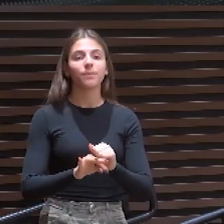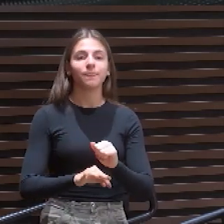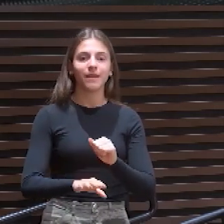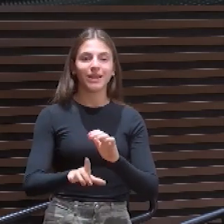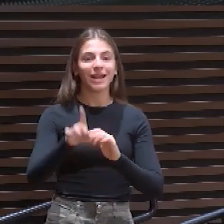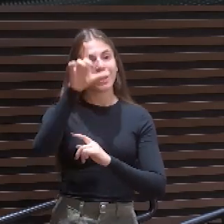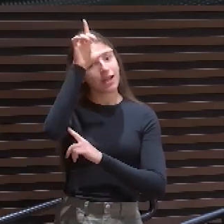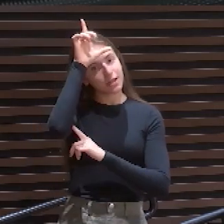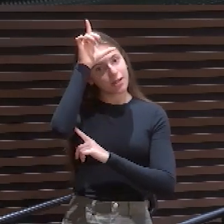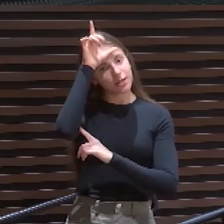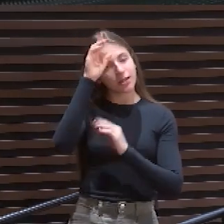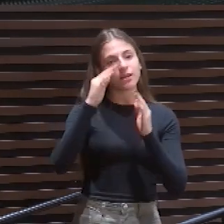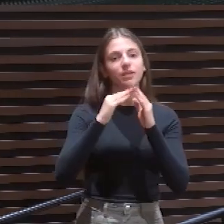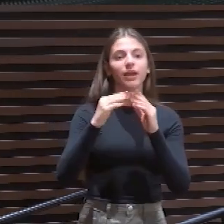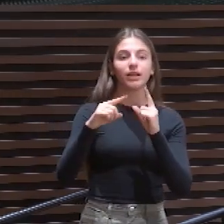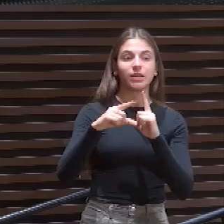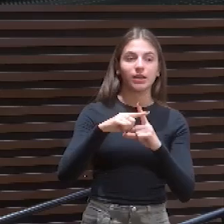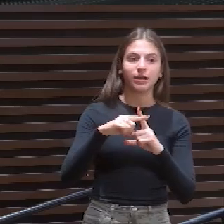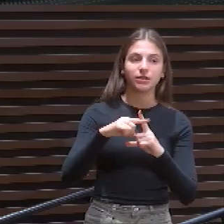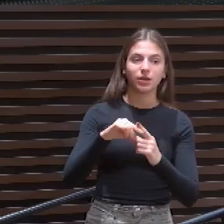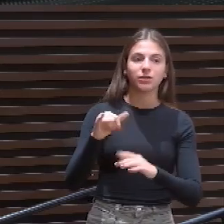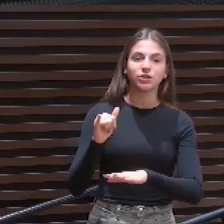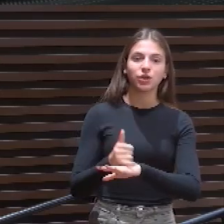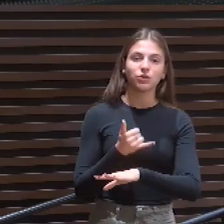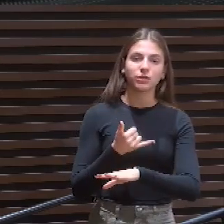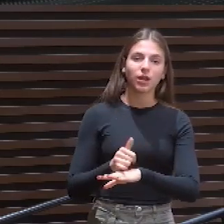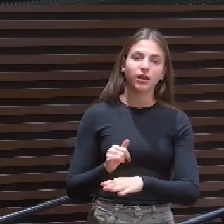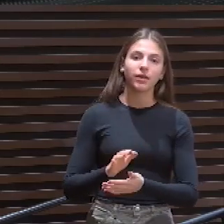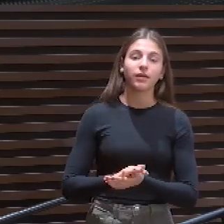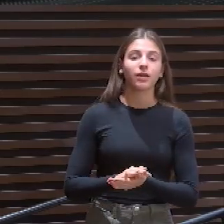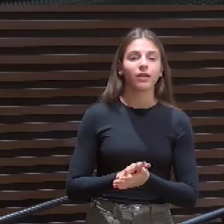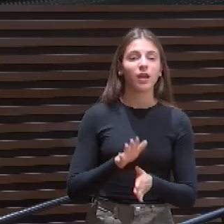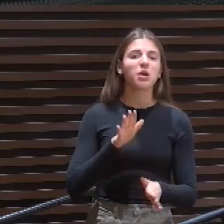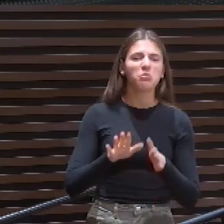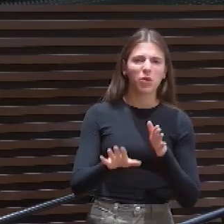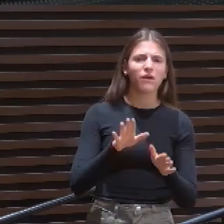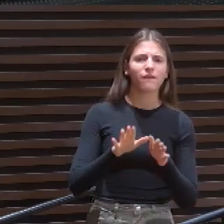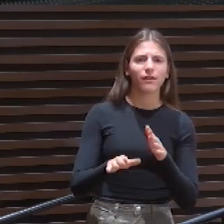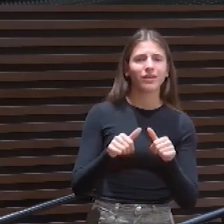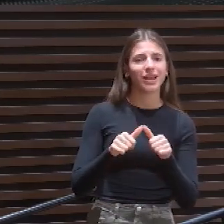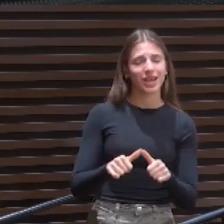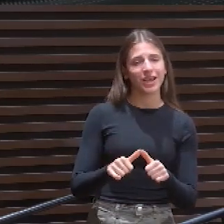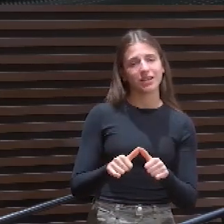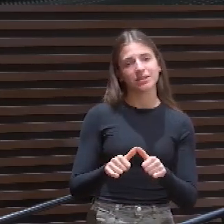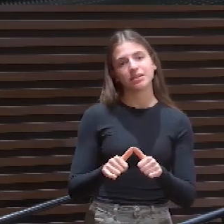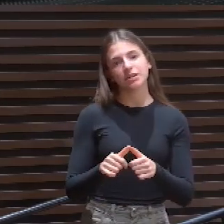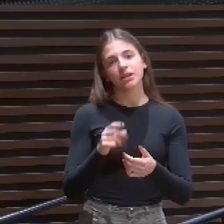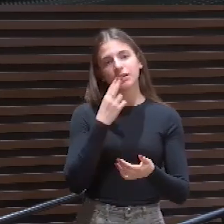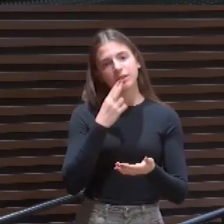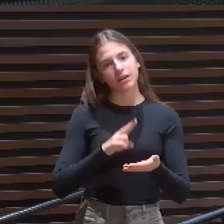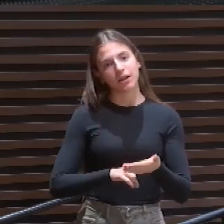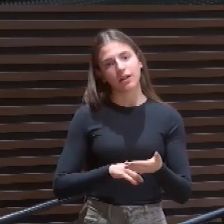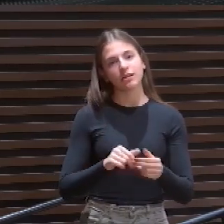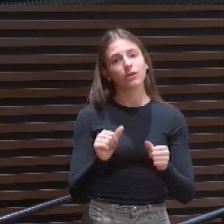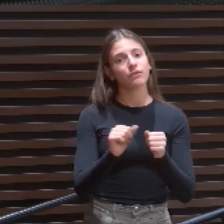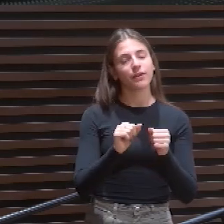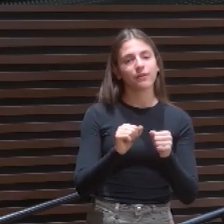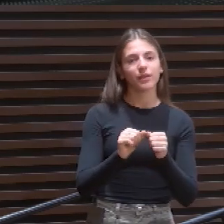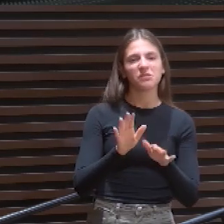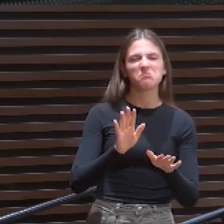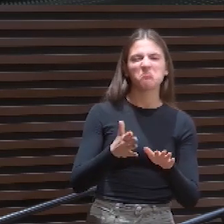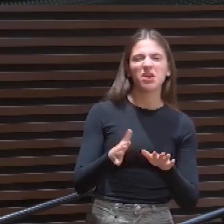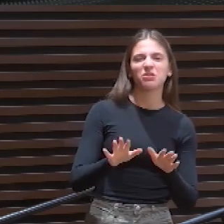Jerusalém. E é muito provável que essa carta tenha sido escrita entre 44 a 49 depois